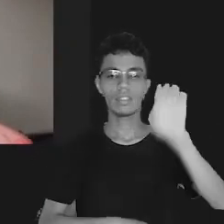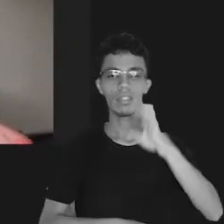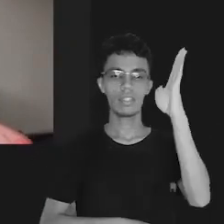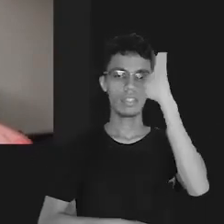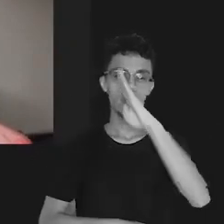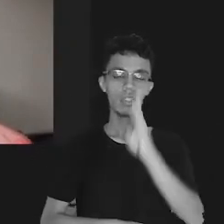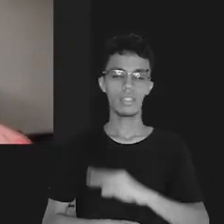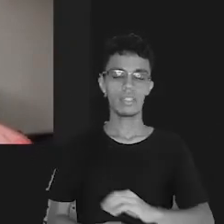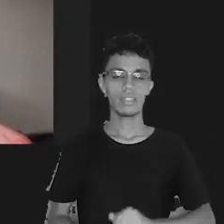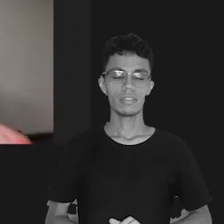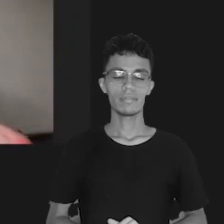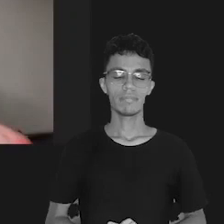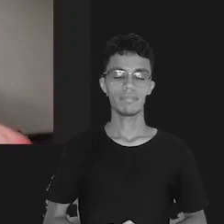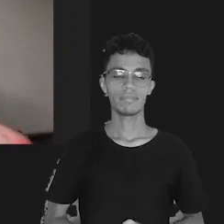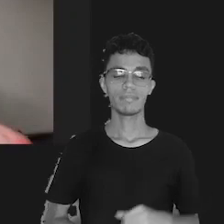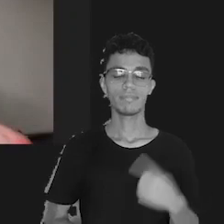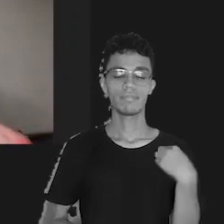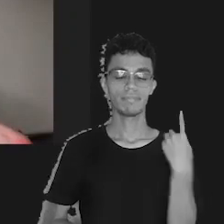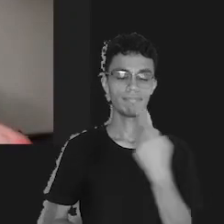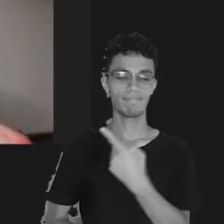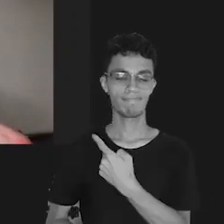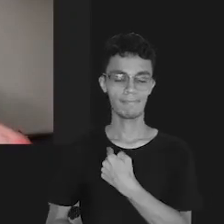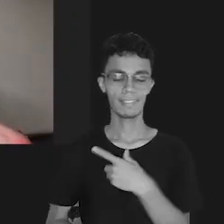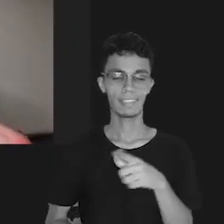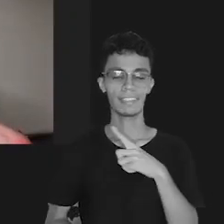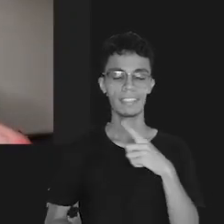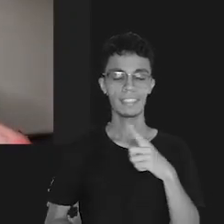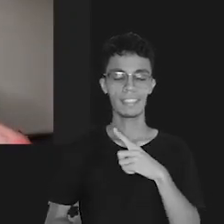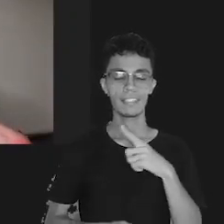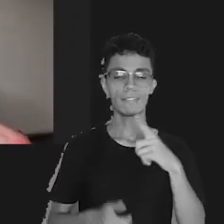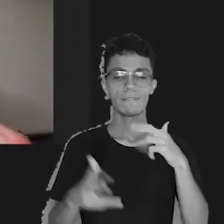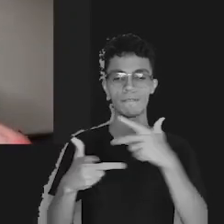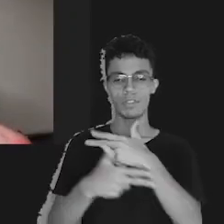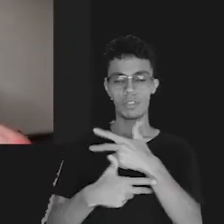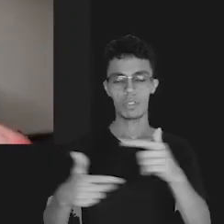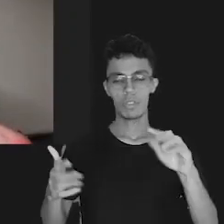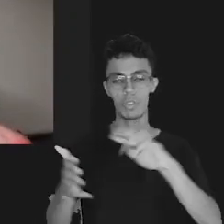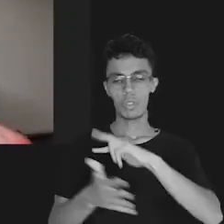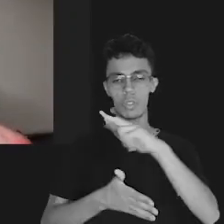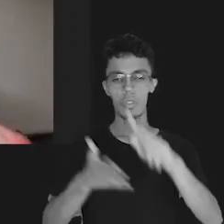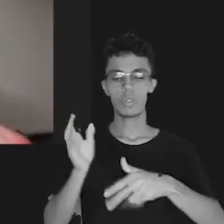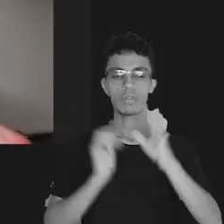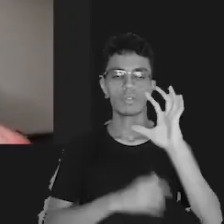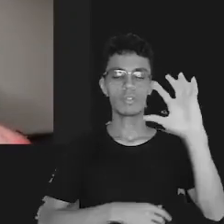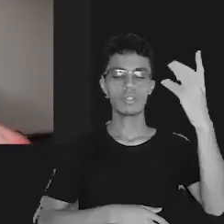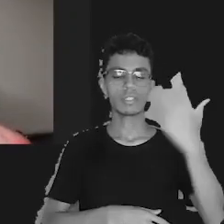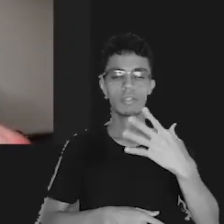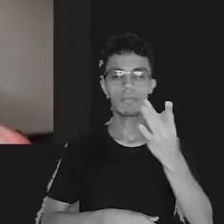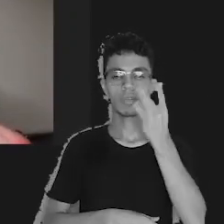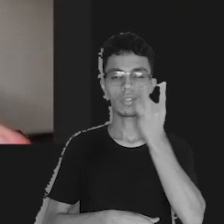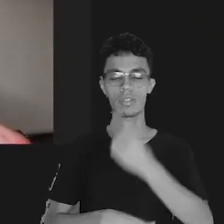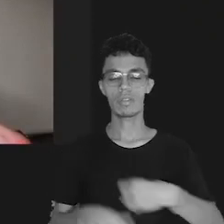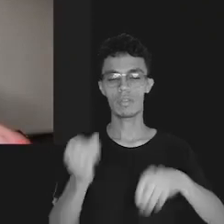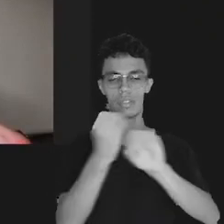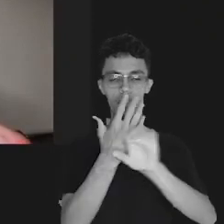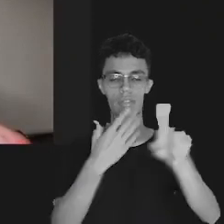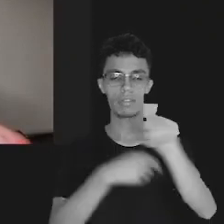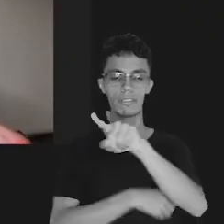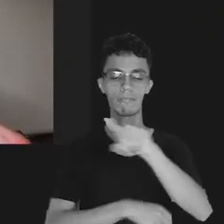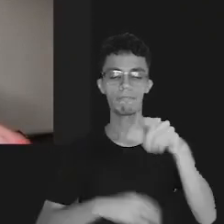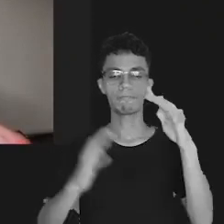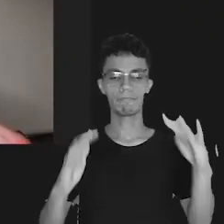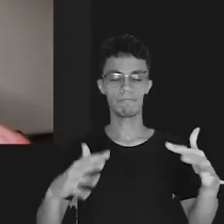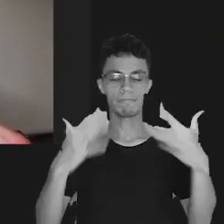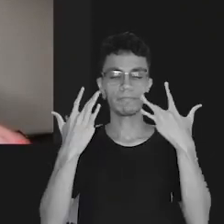a gente está... Muita coisa vai acontecer aí nos próximos meses, online e presencial. Então, assistam,